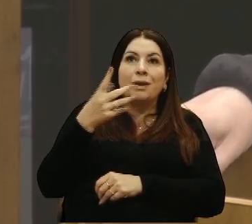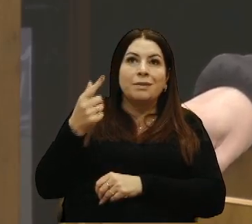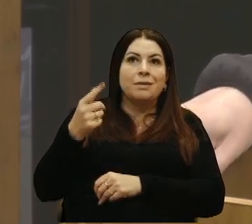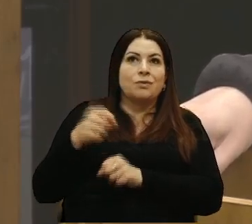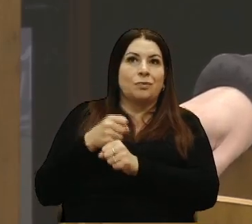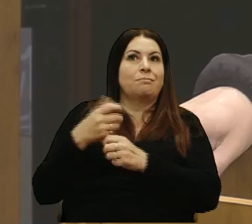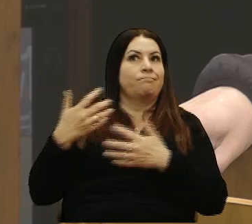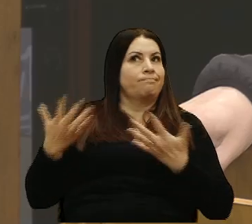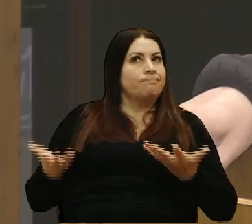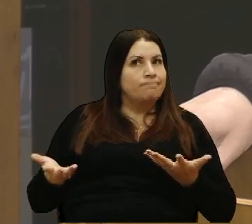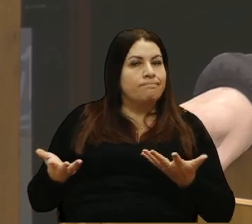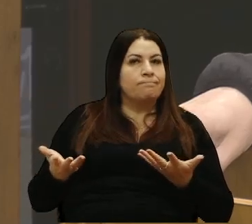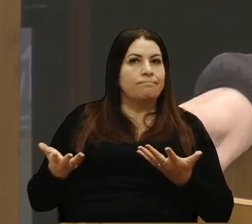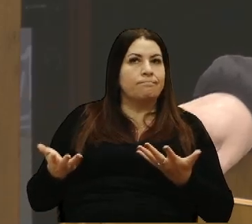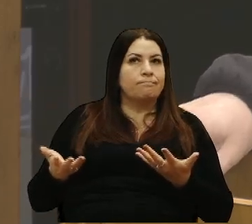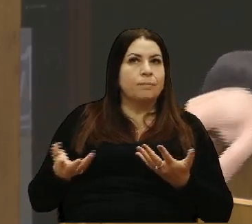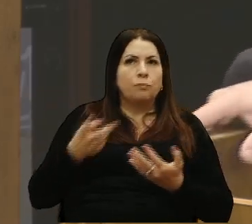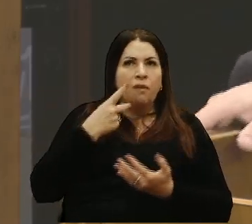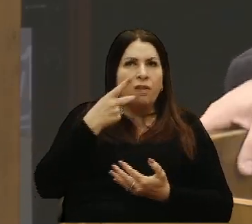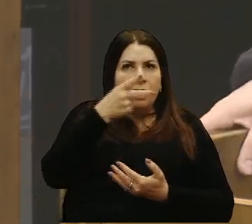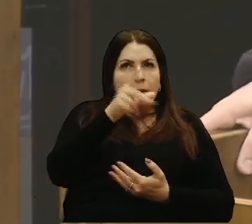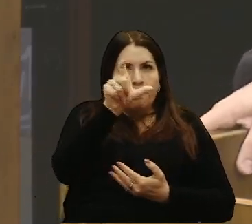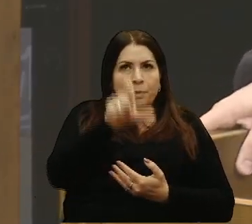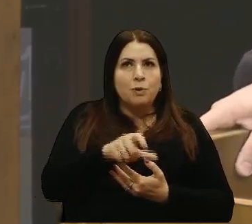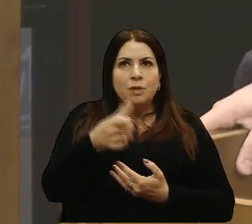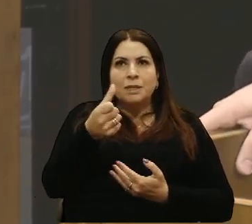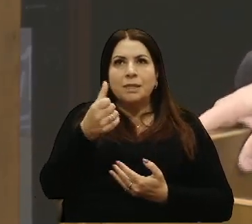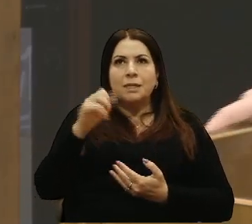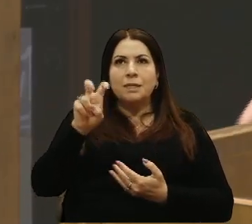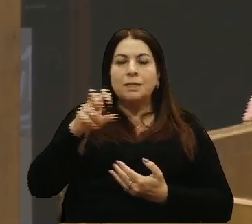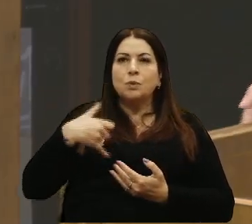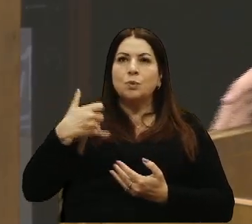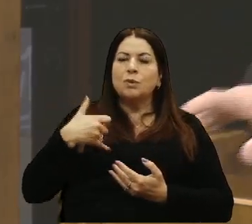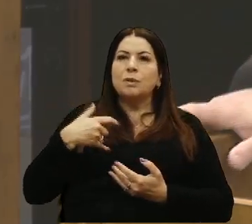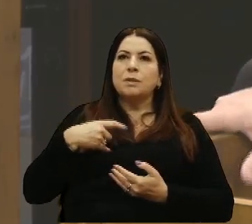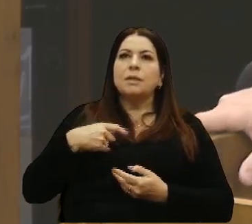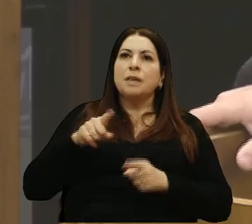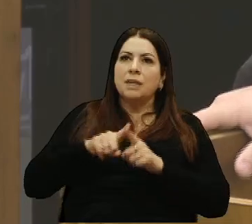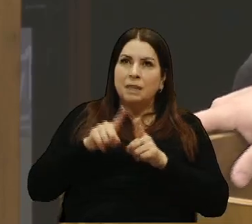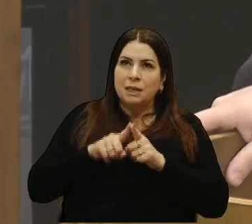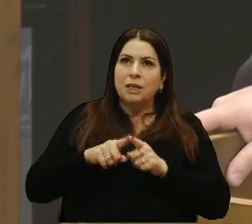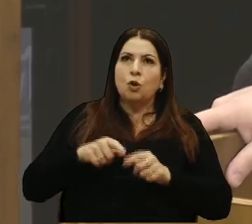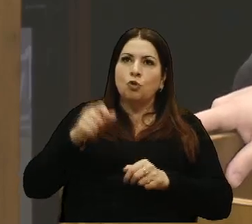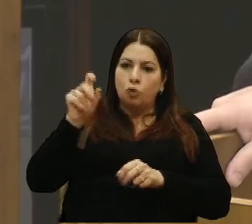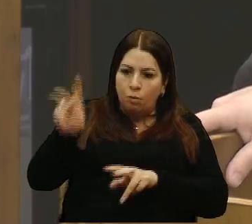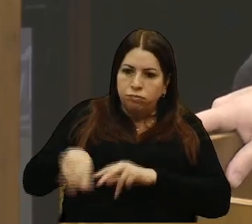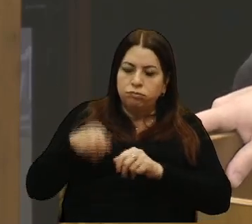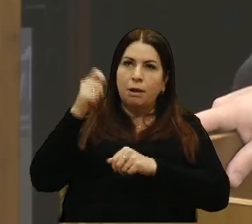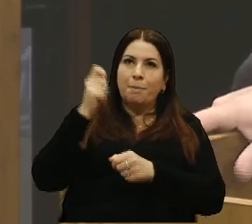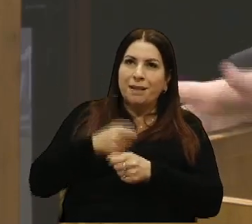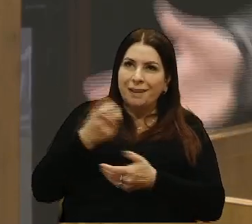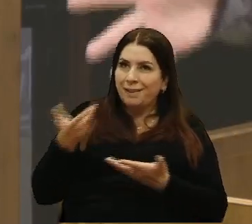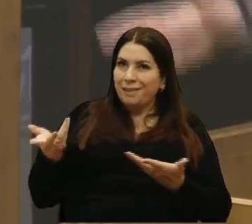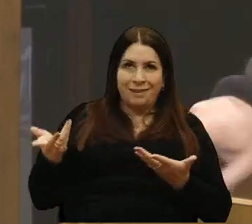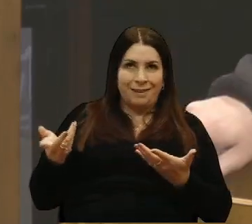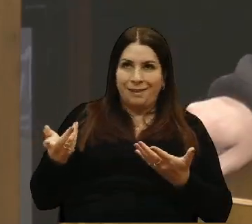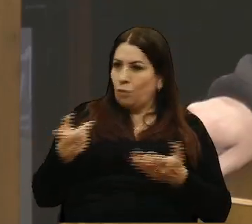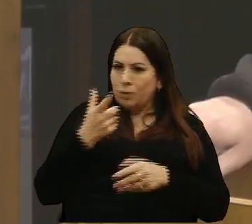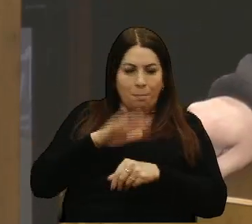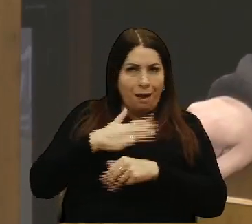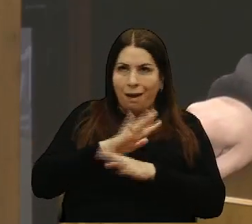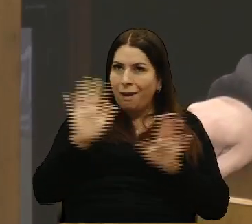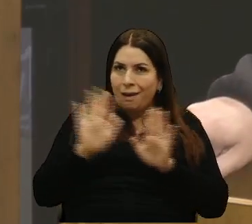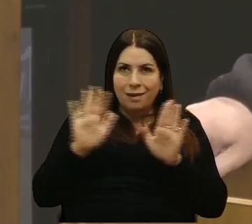tia. Vai falar para um cara de 65 anos que ele tem que bater massa. Ele consegue bater massa, vereador Zé D'Ambrosio? Não consegue